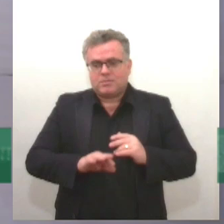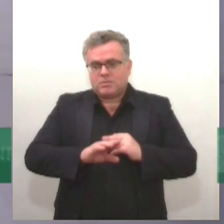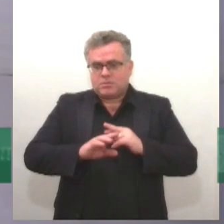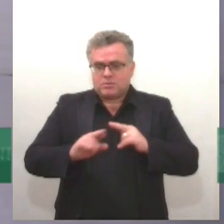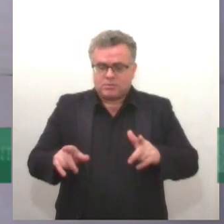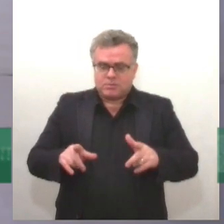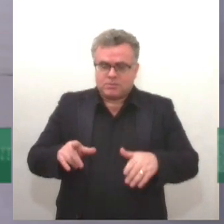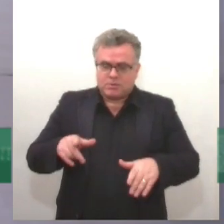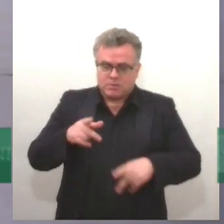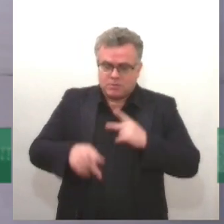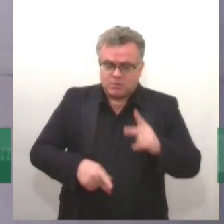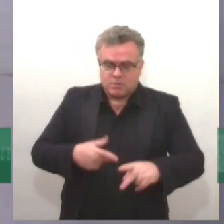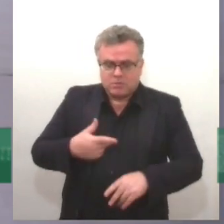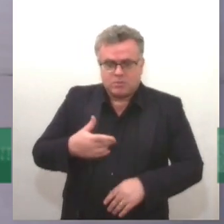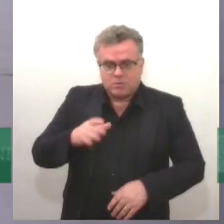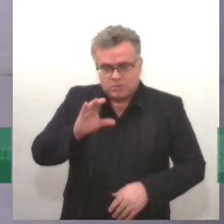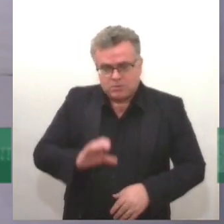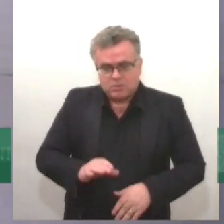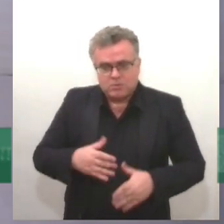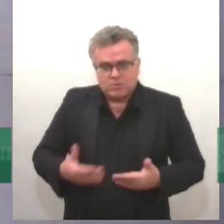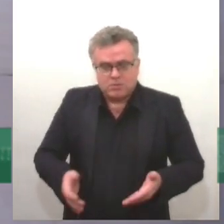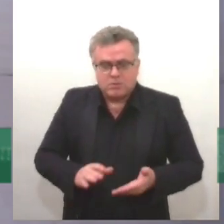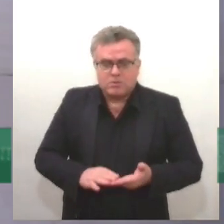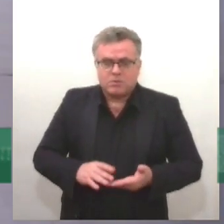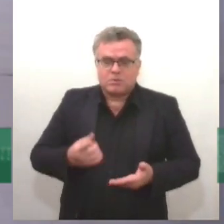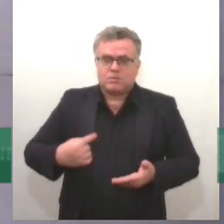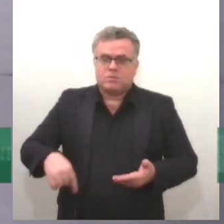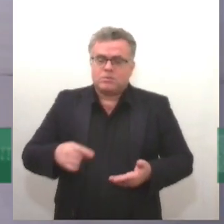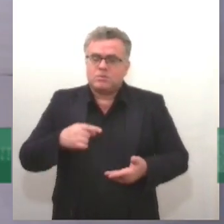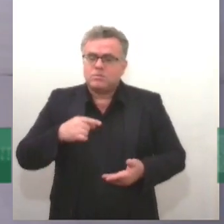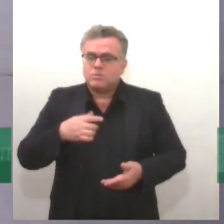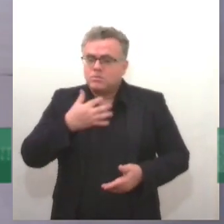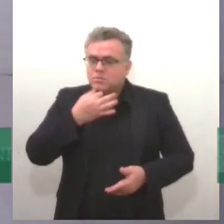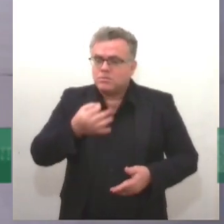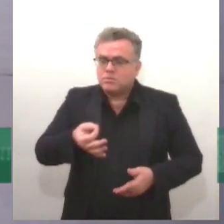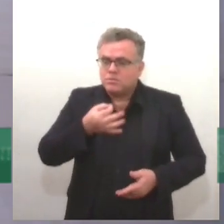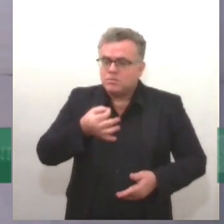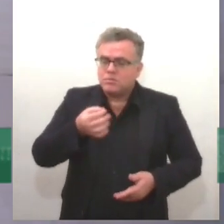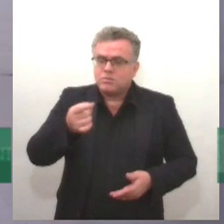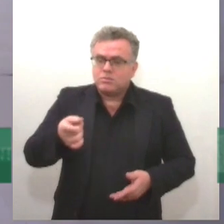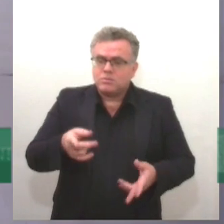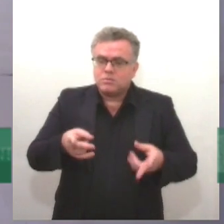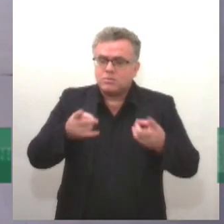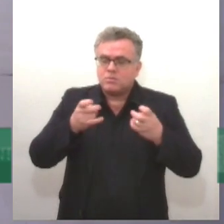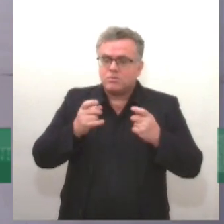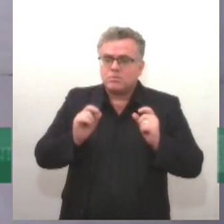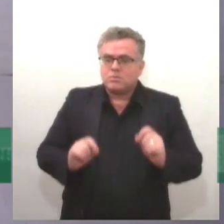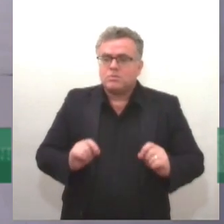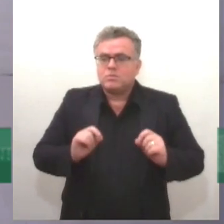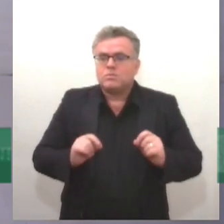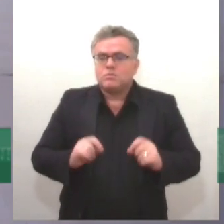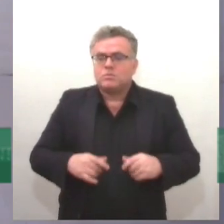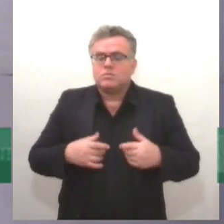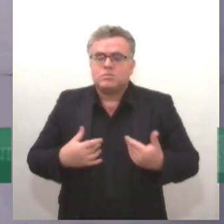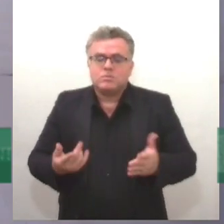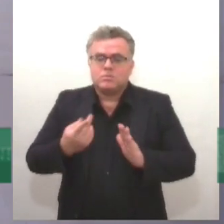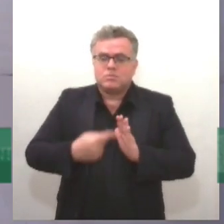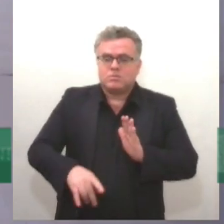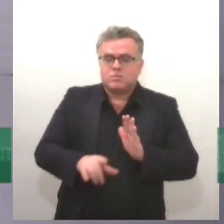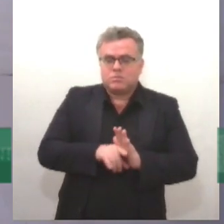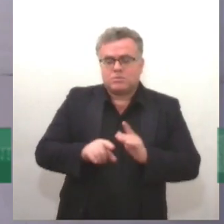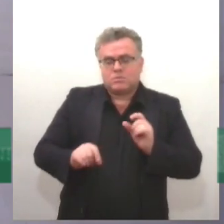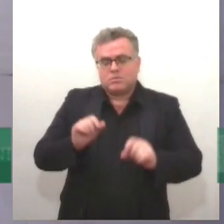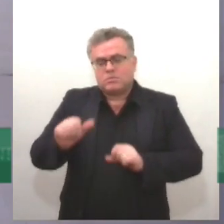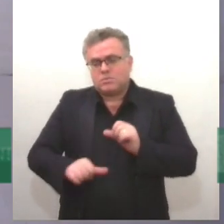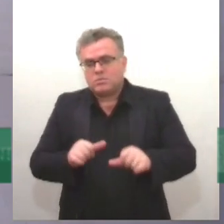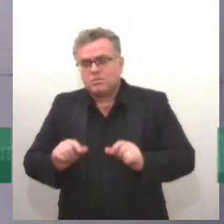Maravilha. Rosine Ura, para a gente finalizar, como é que você, né, vê aí essa questão do projeto, das mudanças?